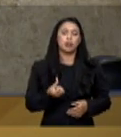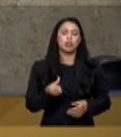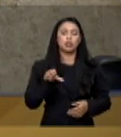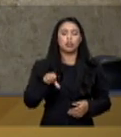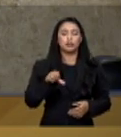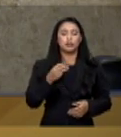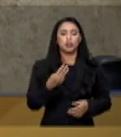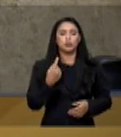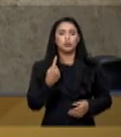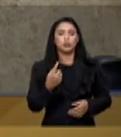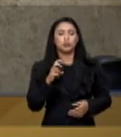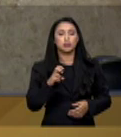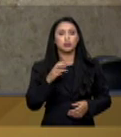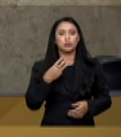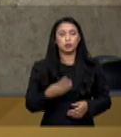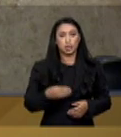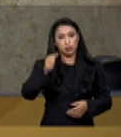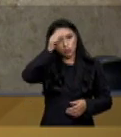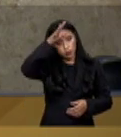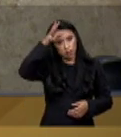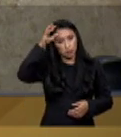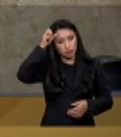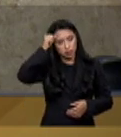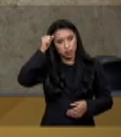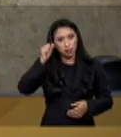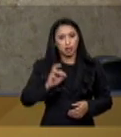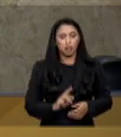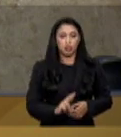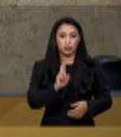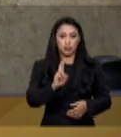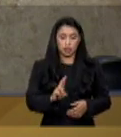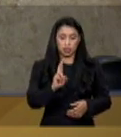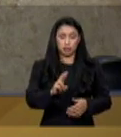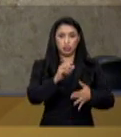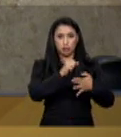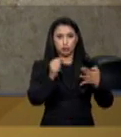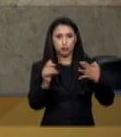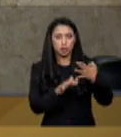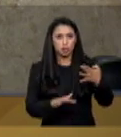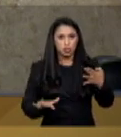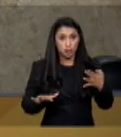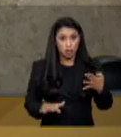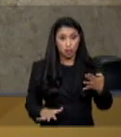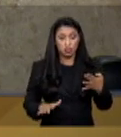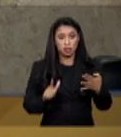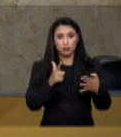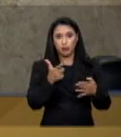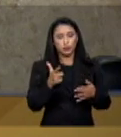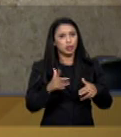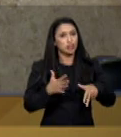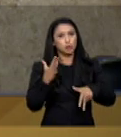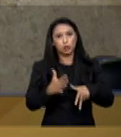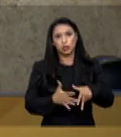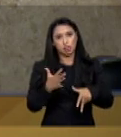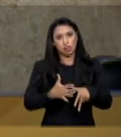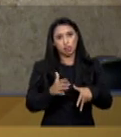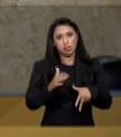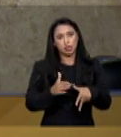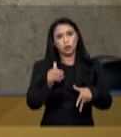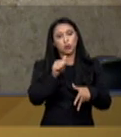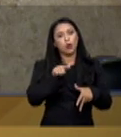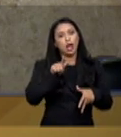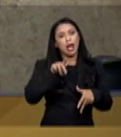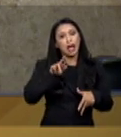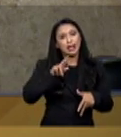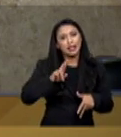do Amazonas é no seguinte sentido: no âmbito da jurisdição do Supremo Tribunal Federal, não cabe sustentação oral no julgamento de agravo